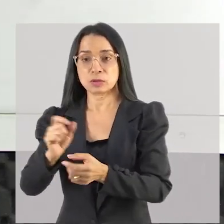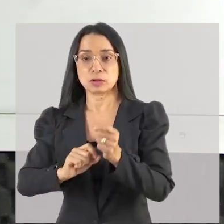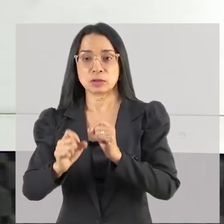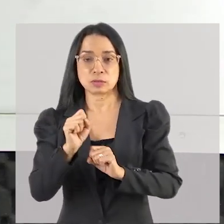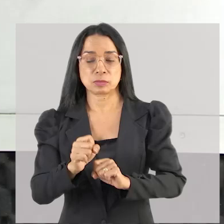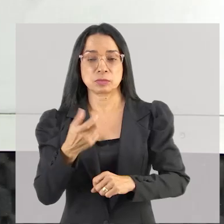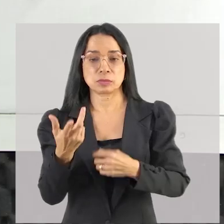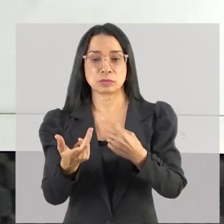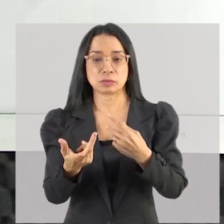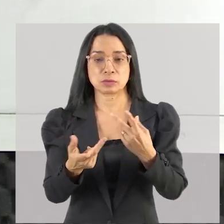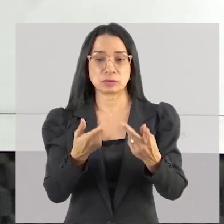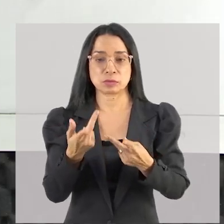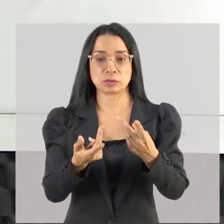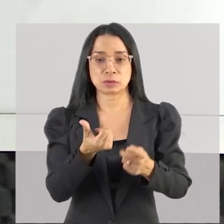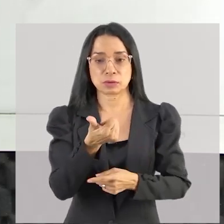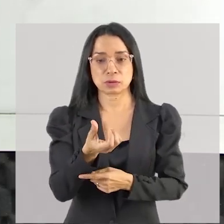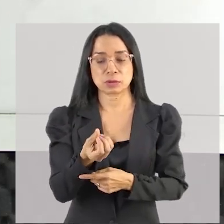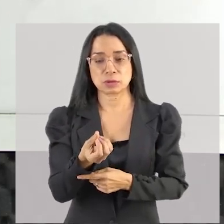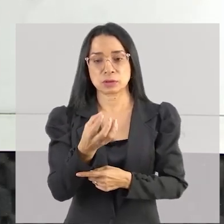dizer que 160